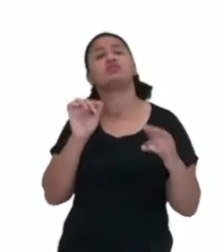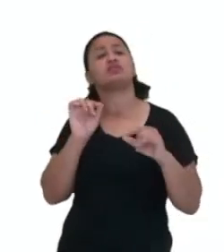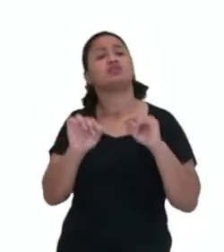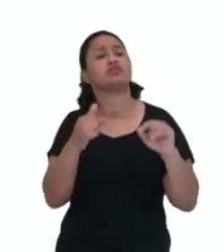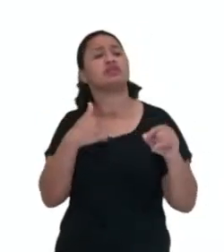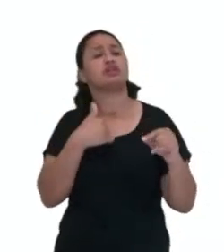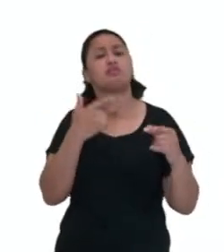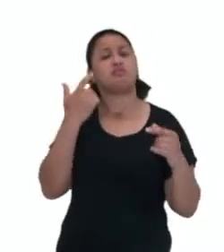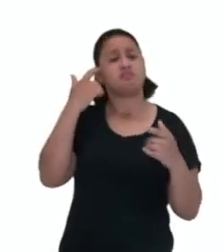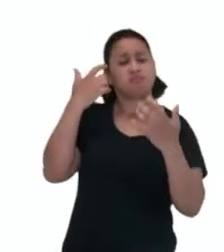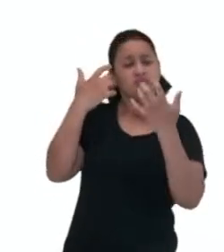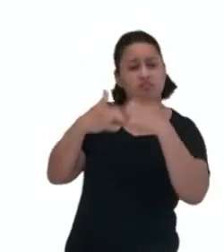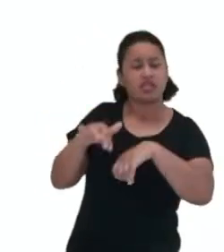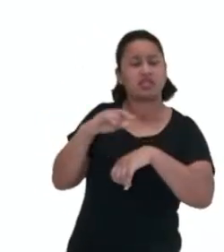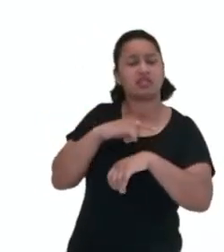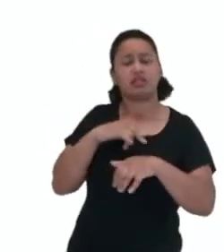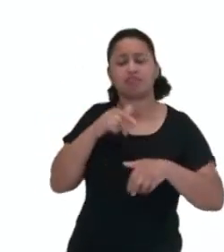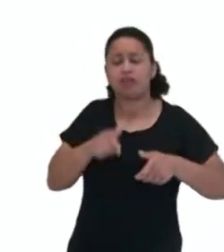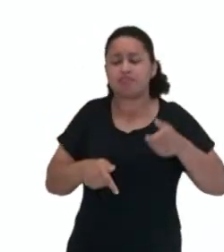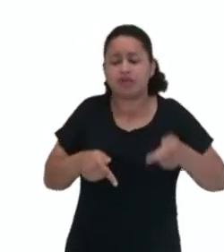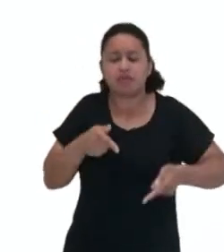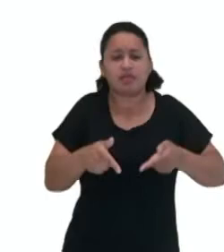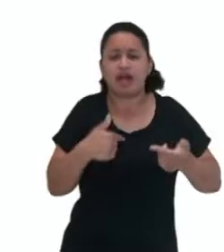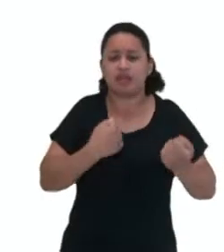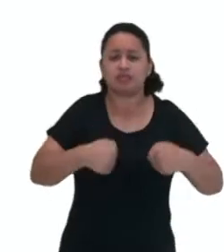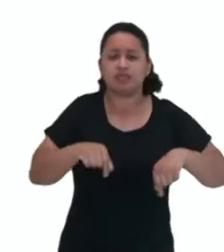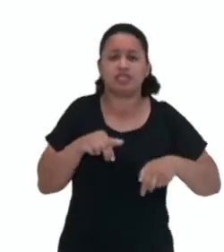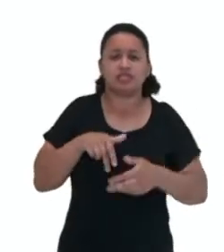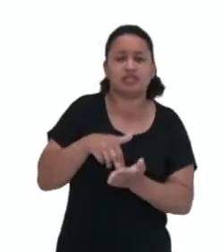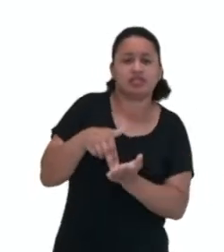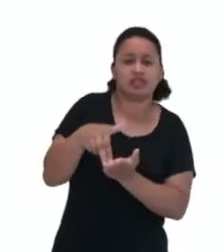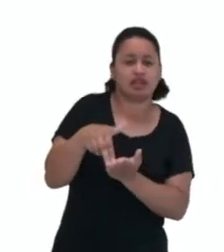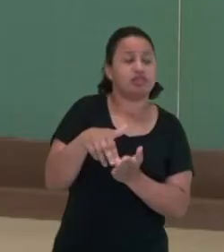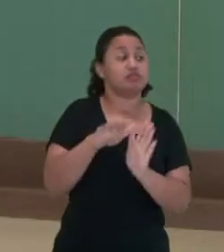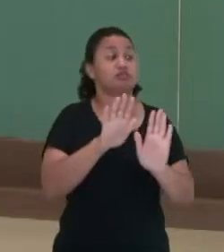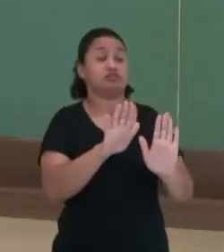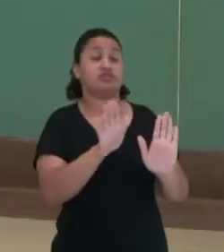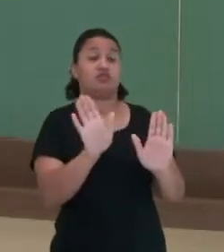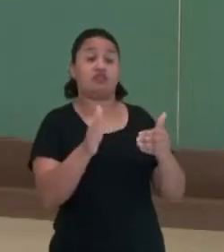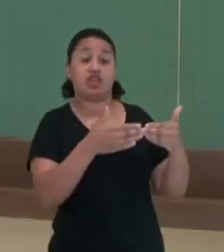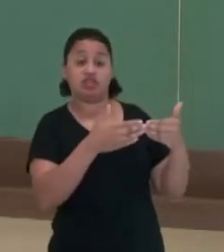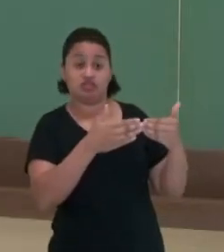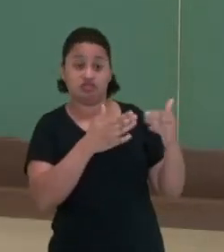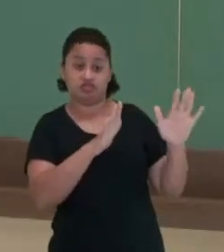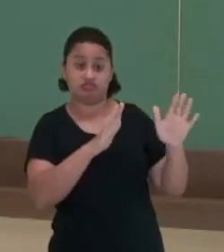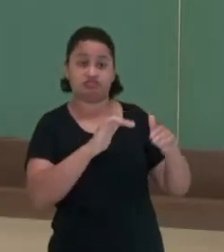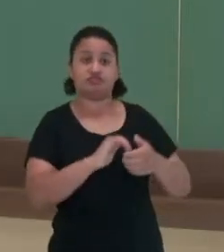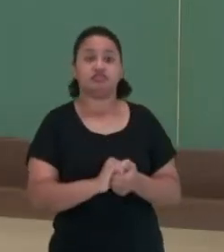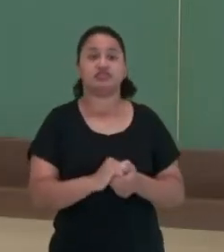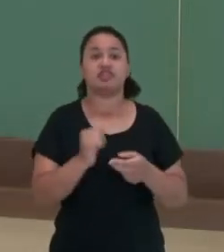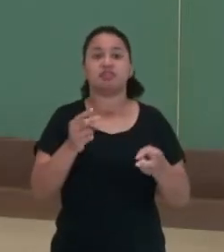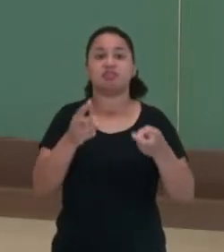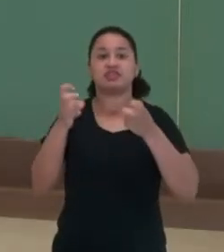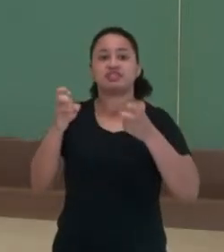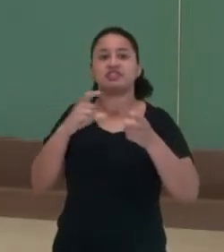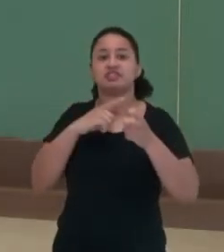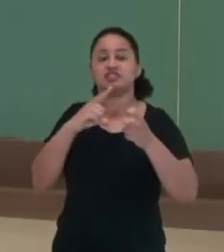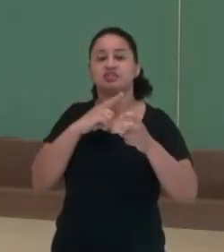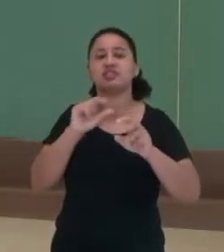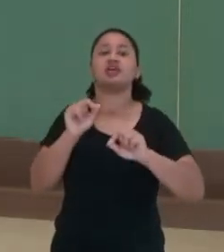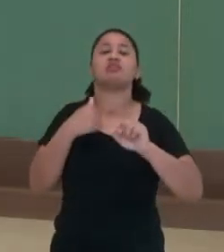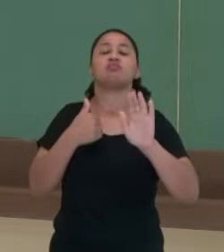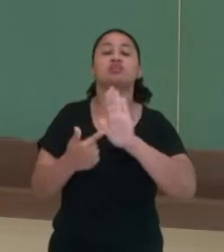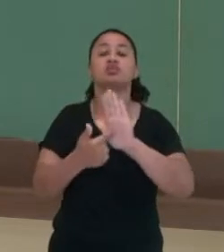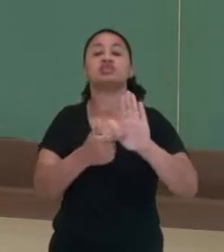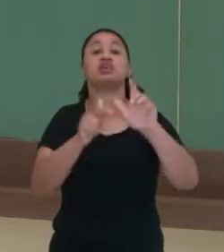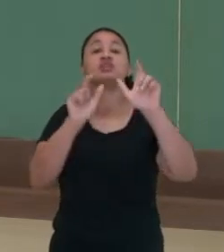tem pernas de pau e não precisa andar? Carlotinha, feche a porta. Repare que eu tenho aqui as rubricas, a indicação de